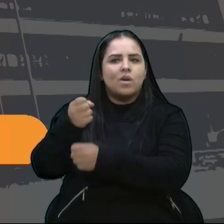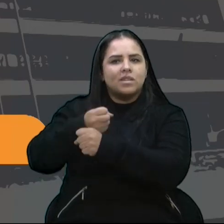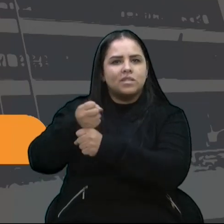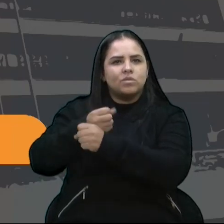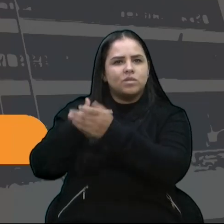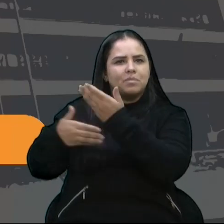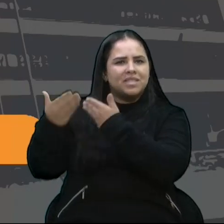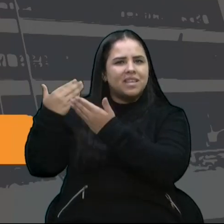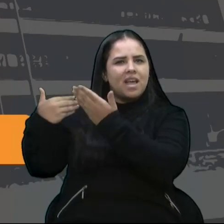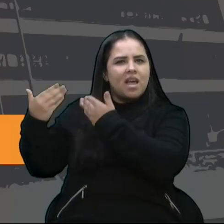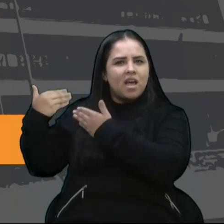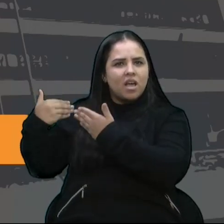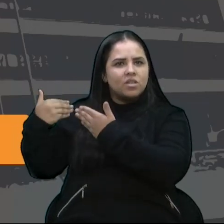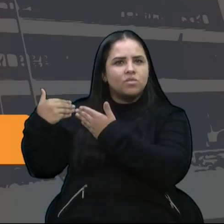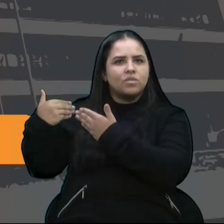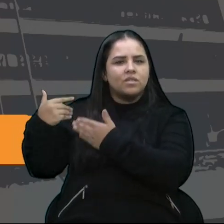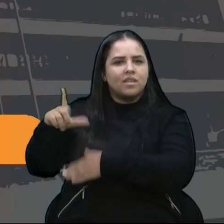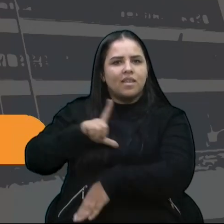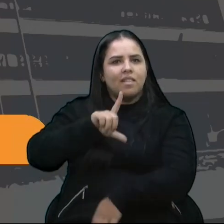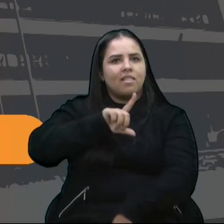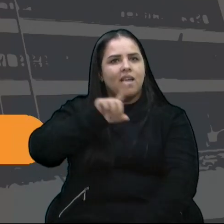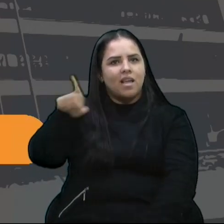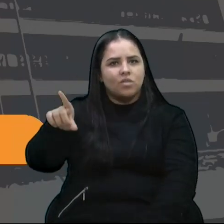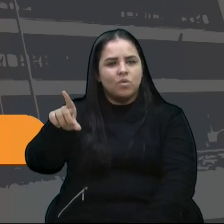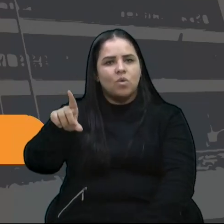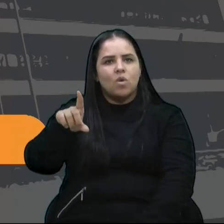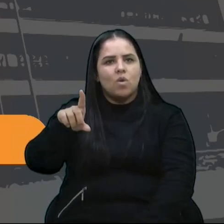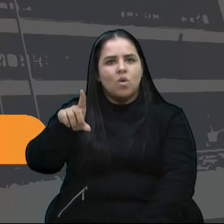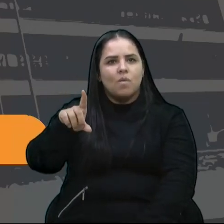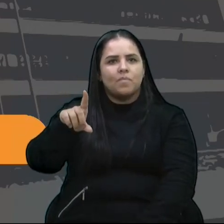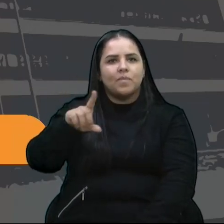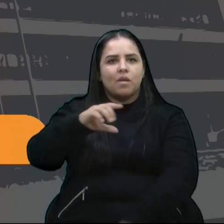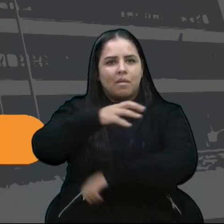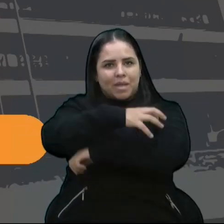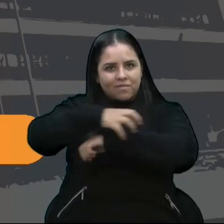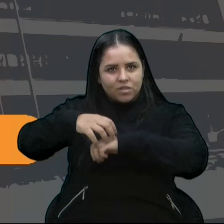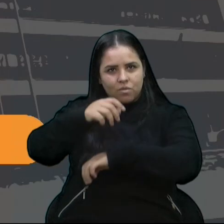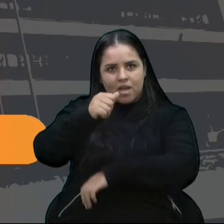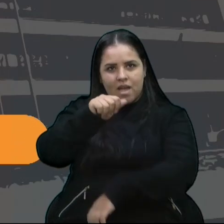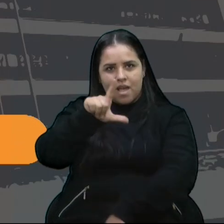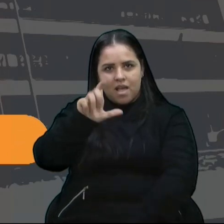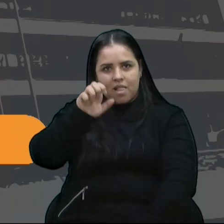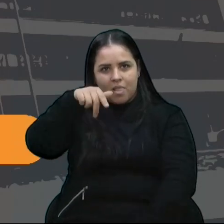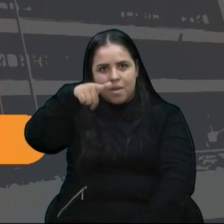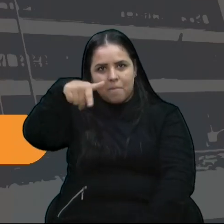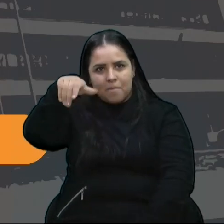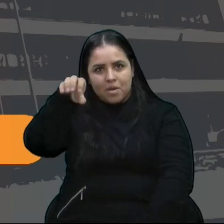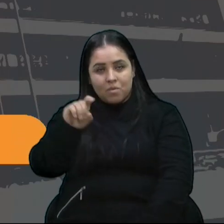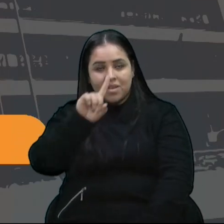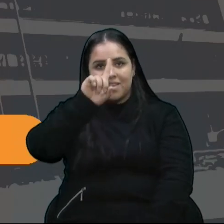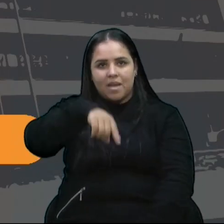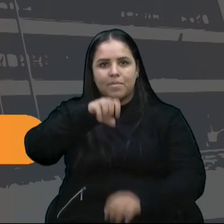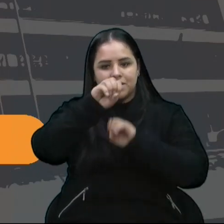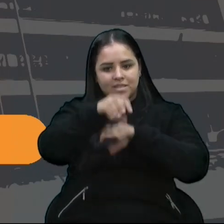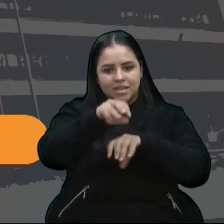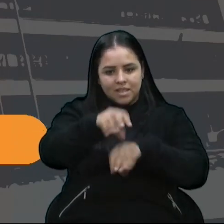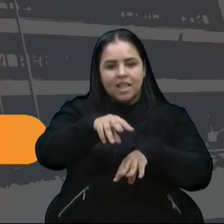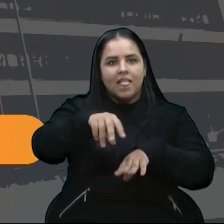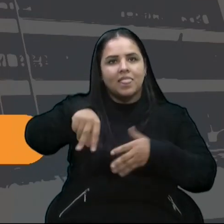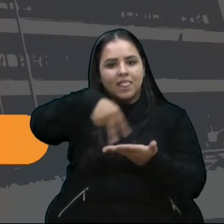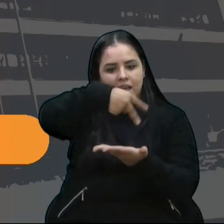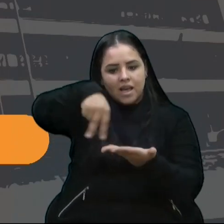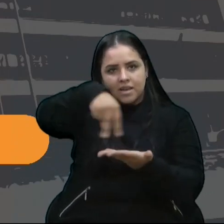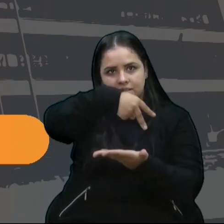no Complexo do Alemão, ele se chama Projeto Vidançar, e eles ensinam dança, principalmente